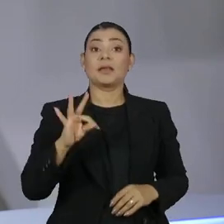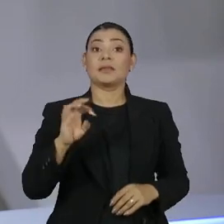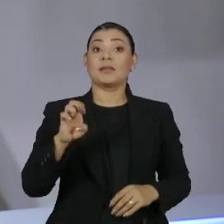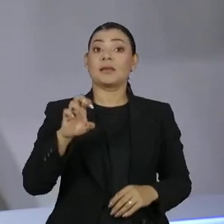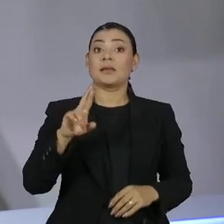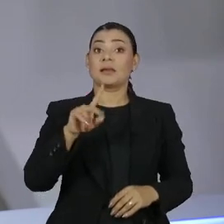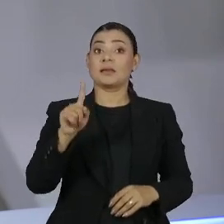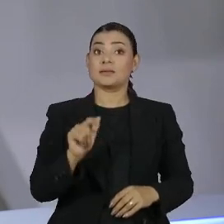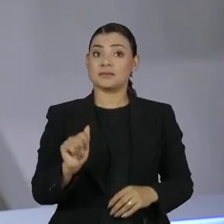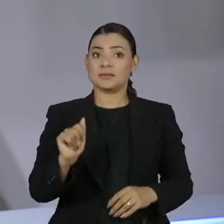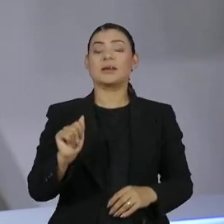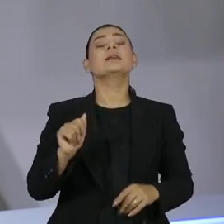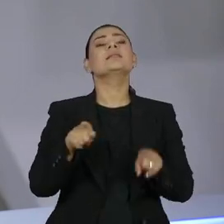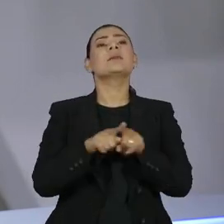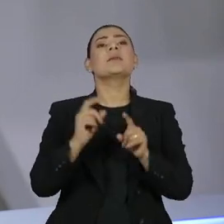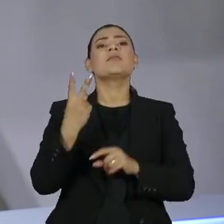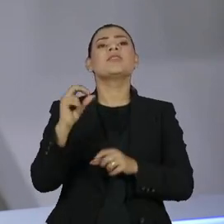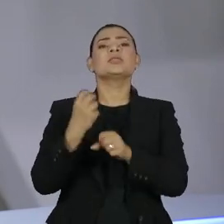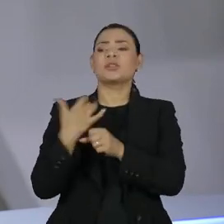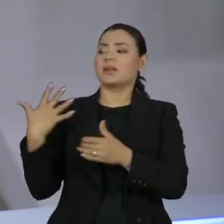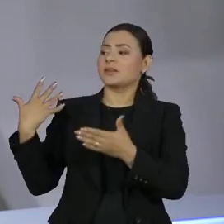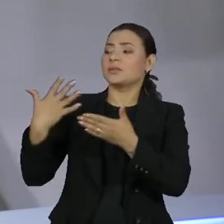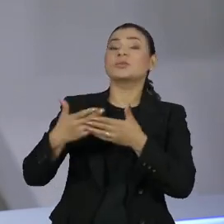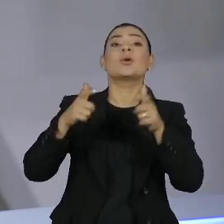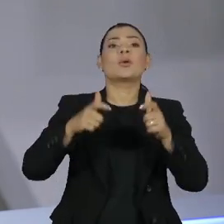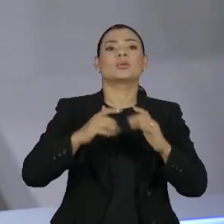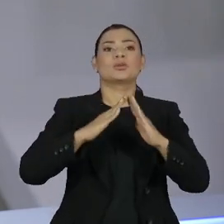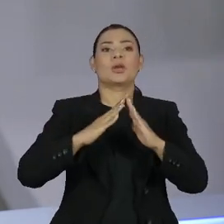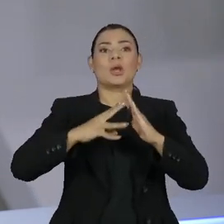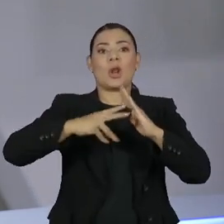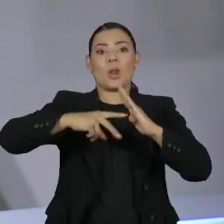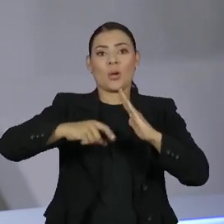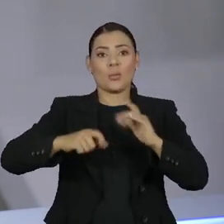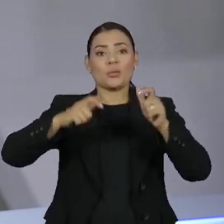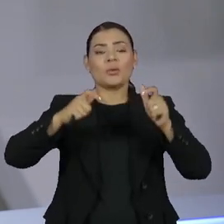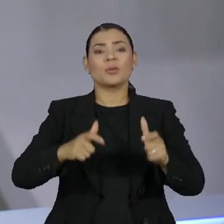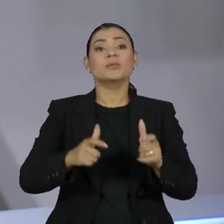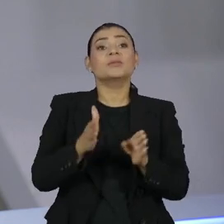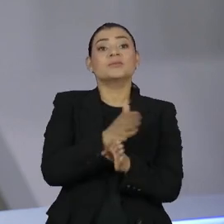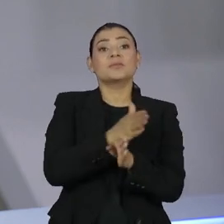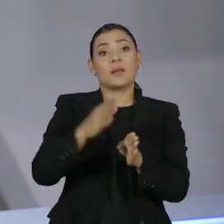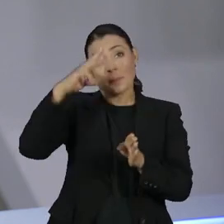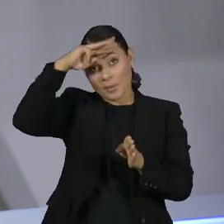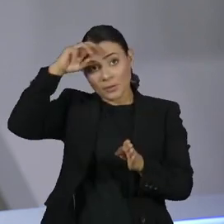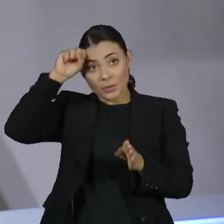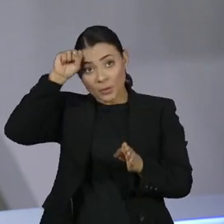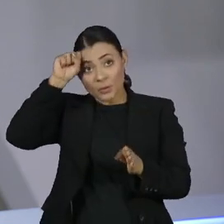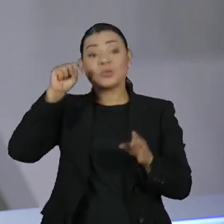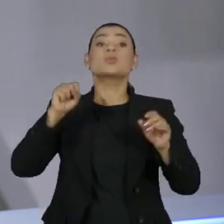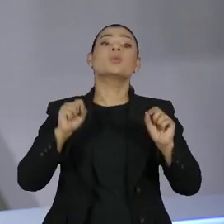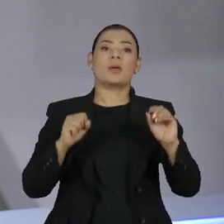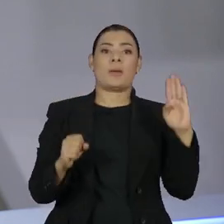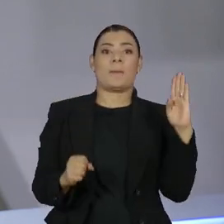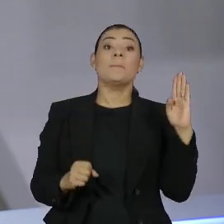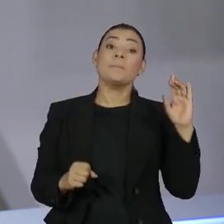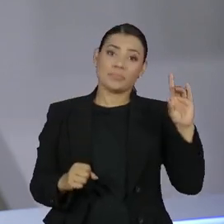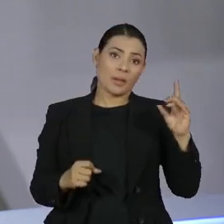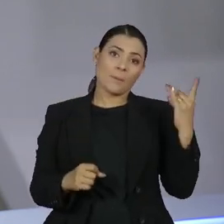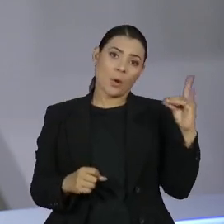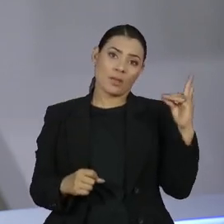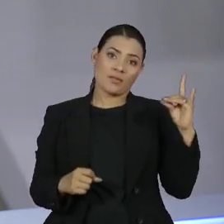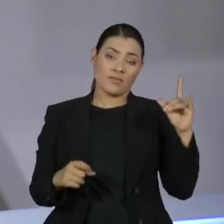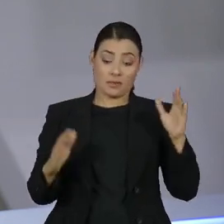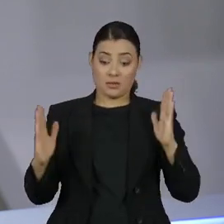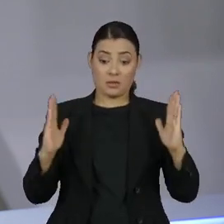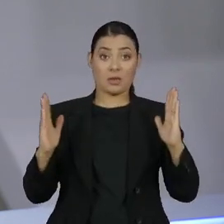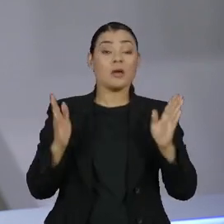A rainha Tereza liderou por 20 anos o quilombo Quariterê, na fronteira do Mato Grosso com a Bolívia. Uma resistência